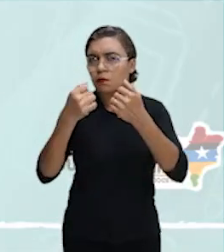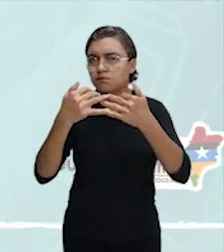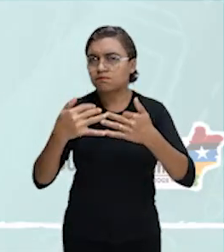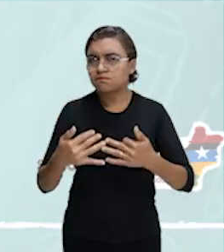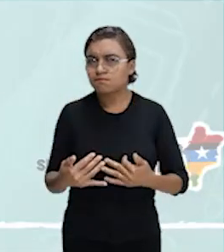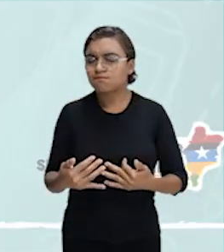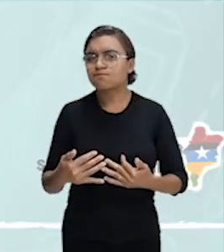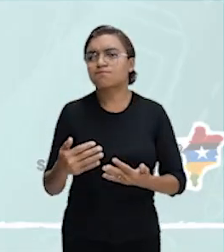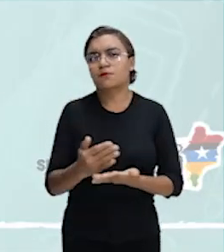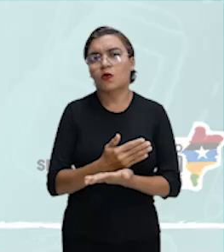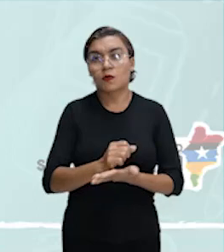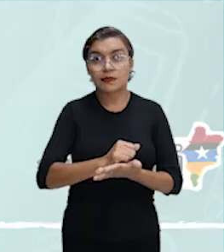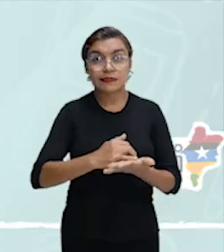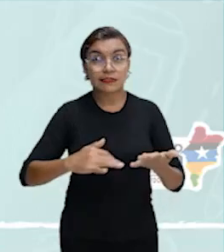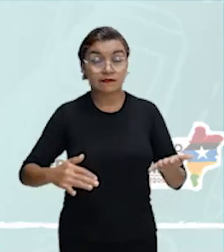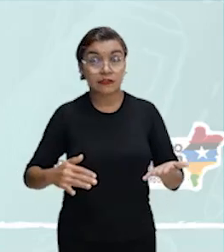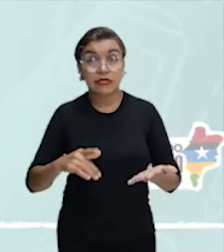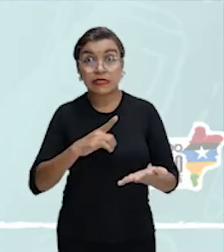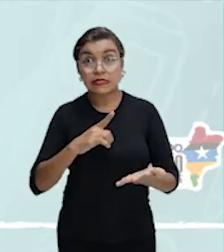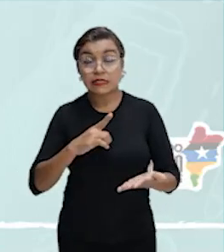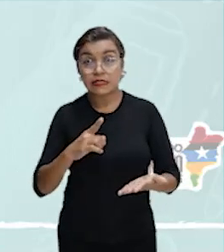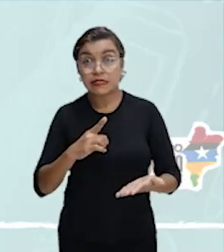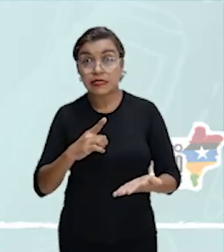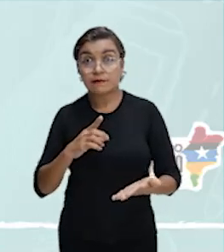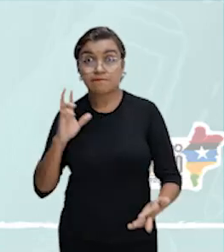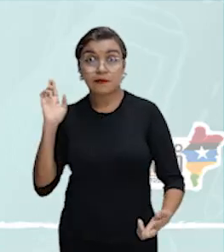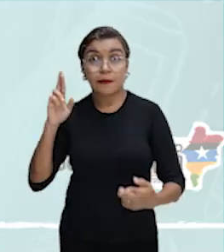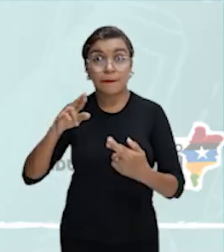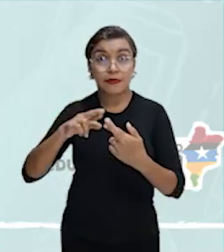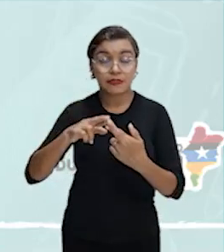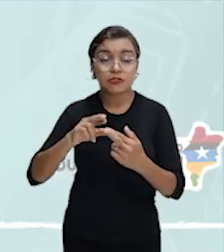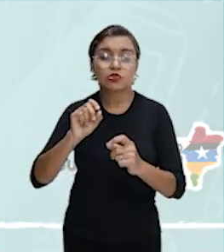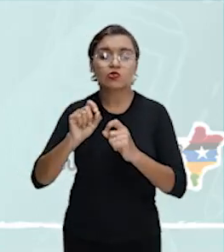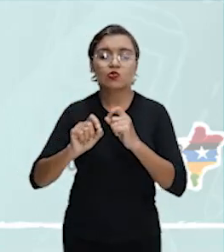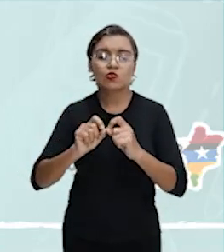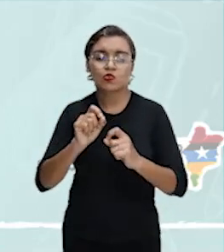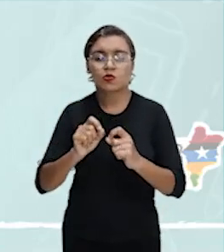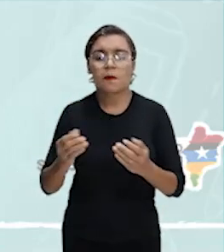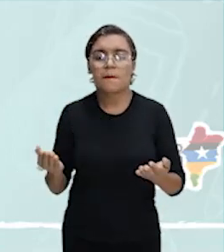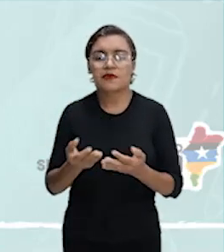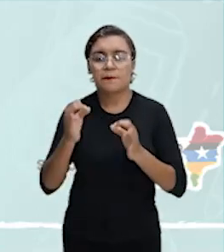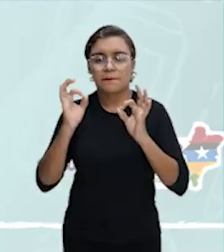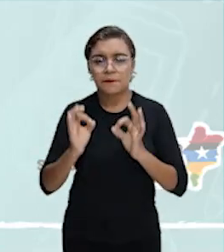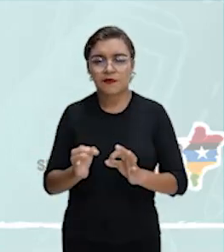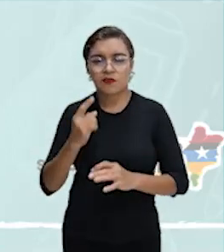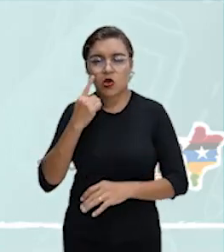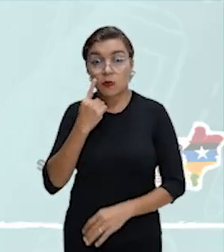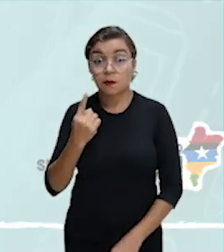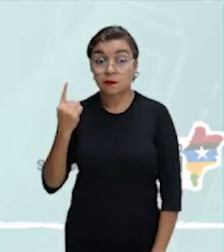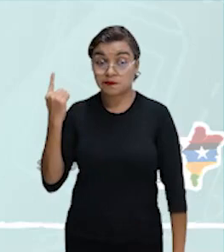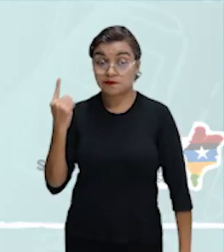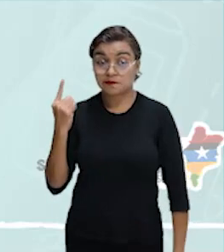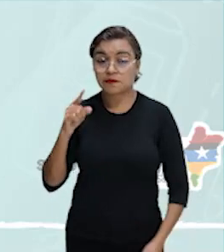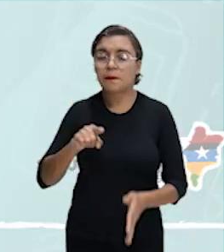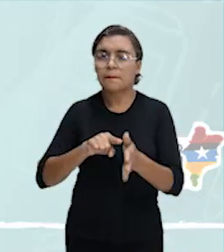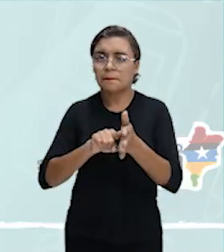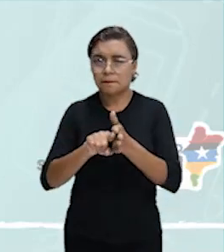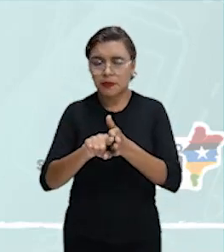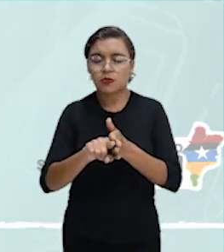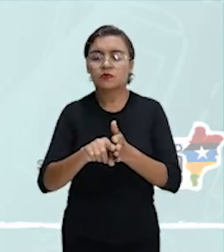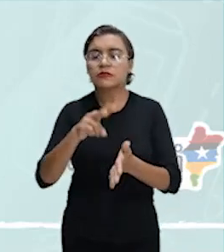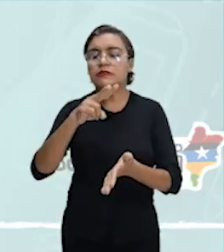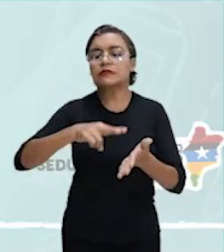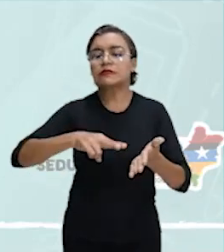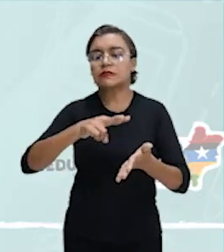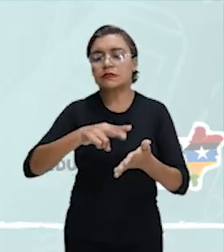temos o presente perfeito sendo representado numa questão. Aqui, the following sentence in the present perfect tense would